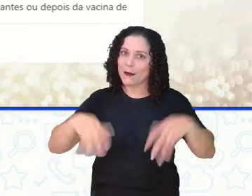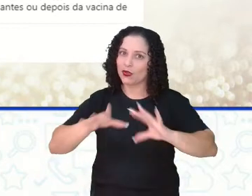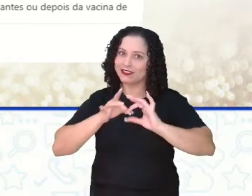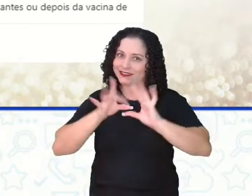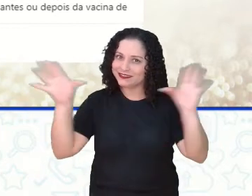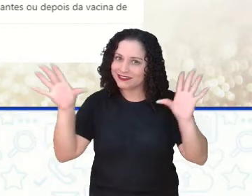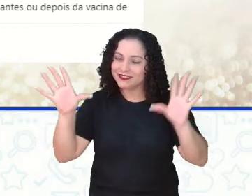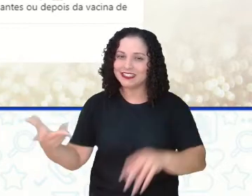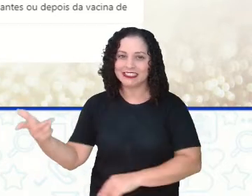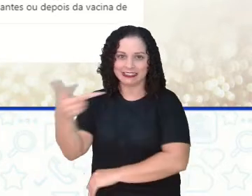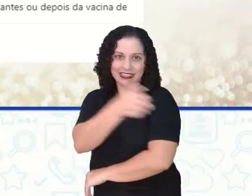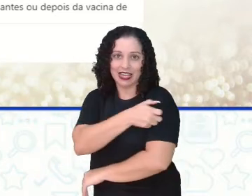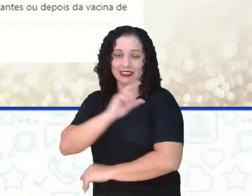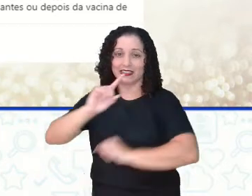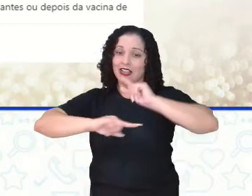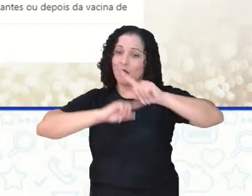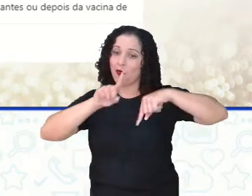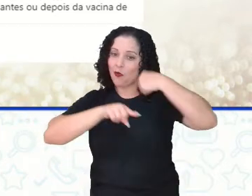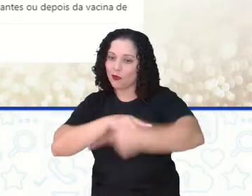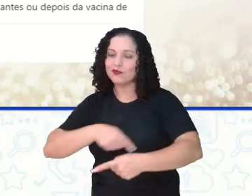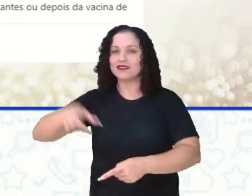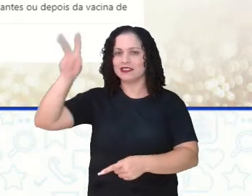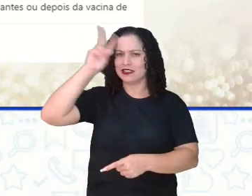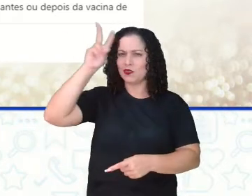segunda. A partir da próxima segunda-feira,